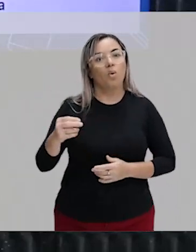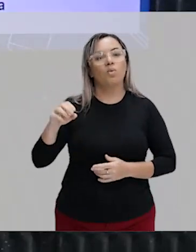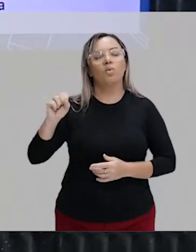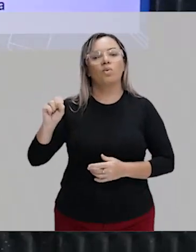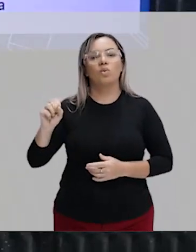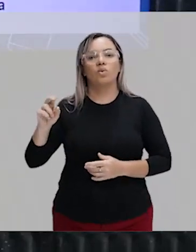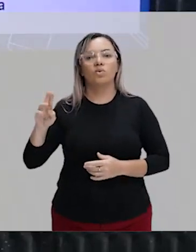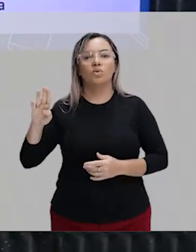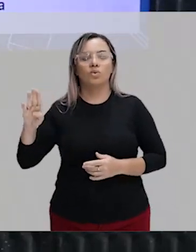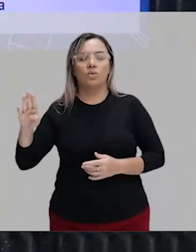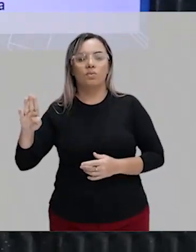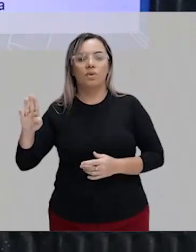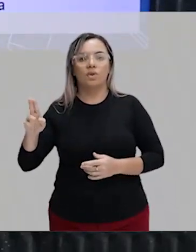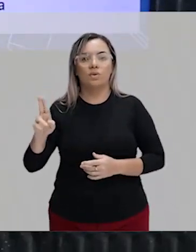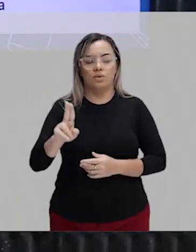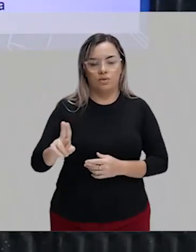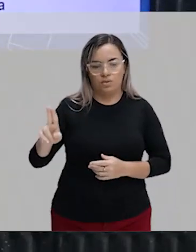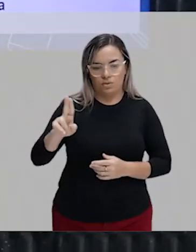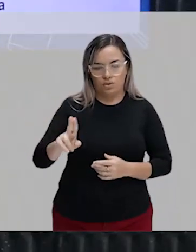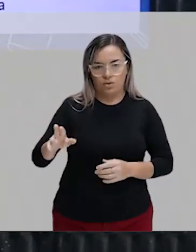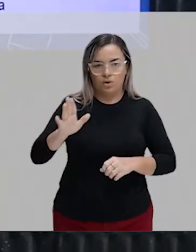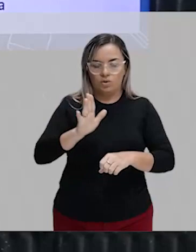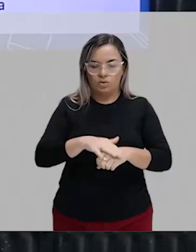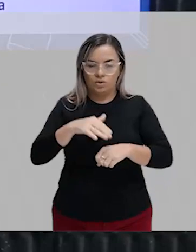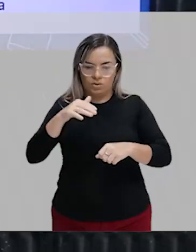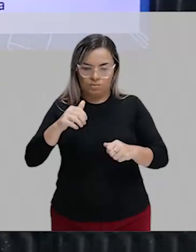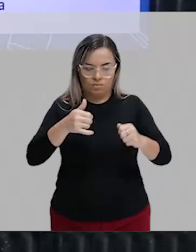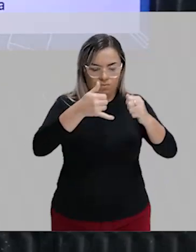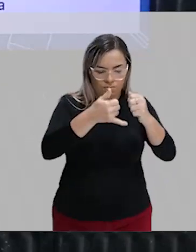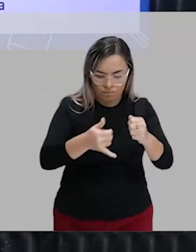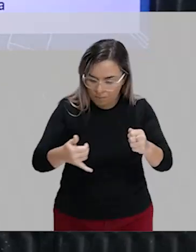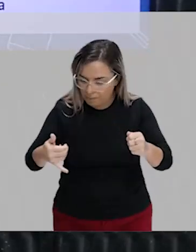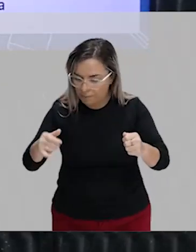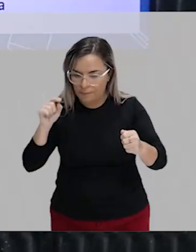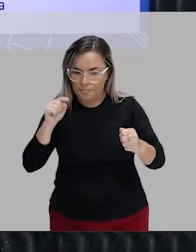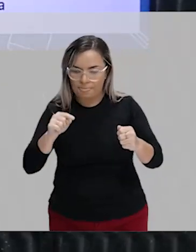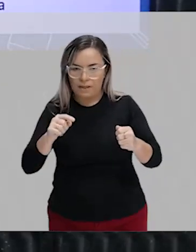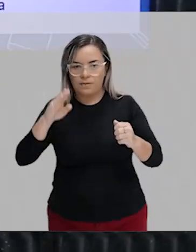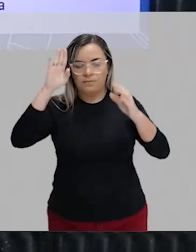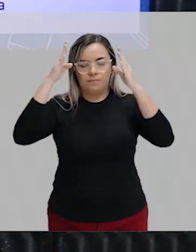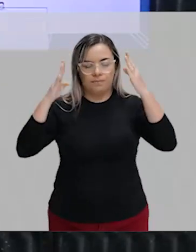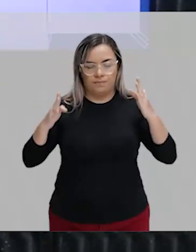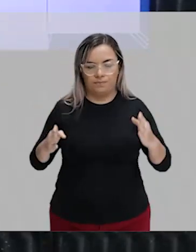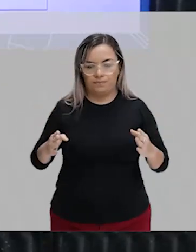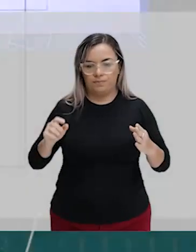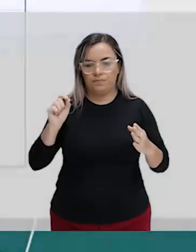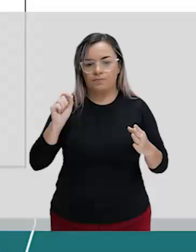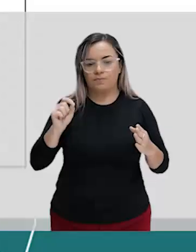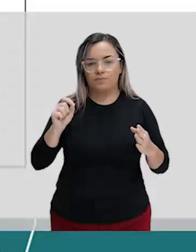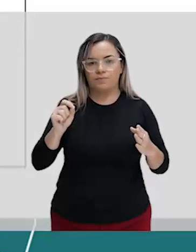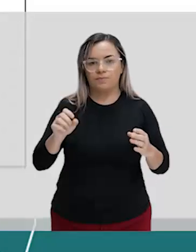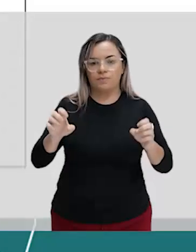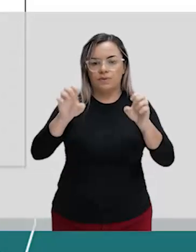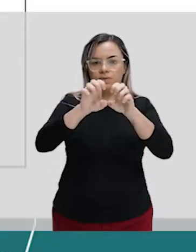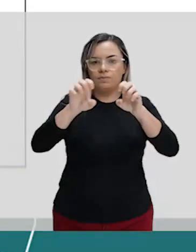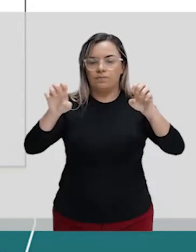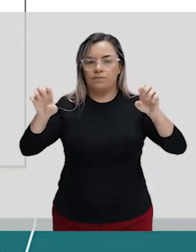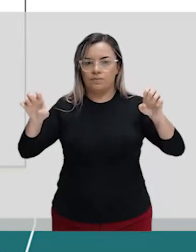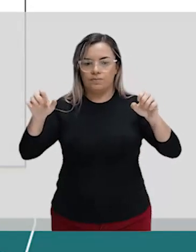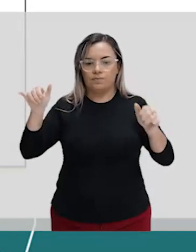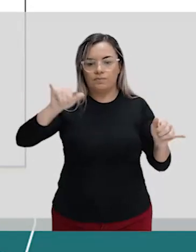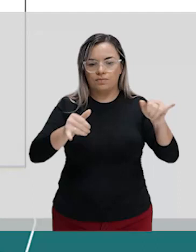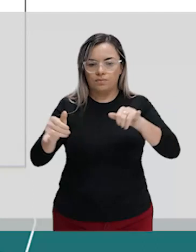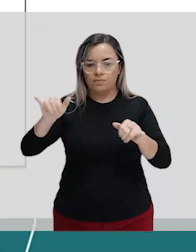são chamados de aminoácidos. Agora vamos analisar um pouco sobre a estrutura química de